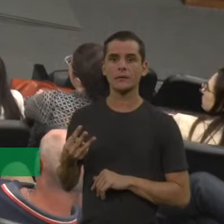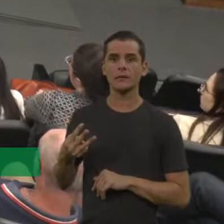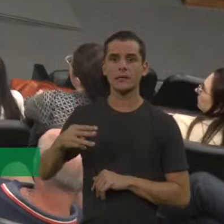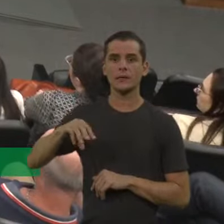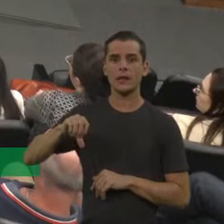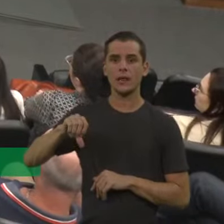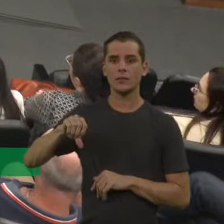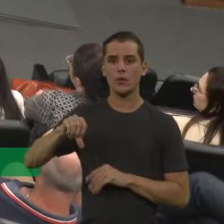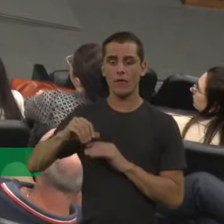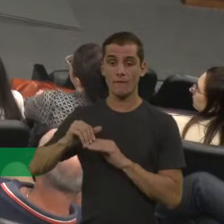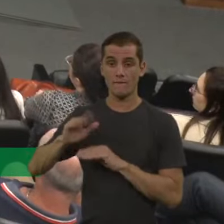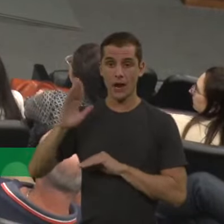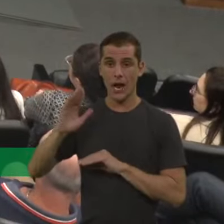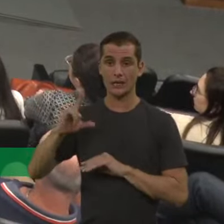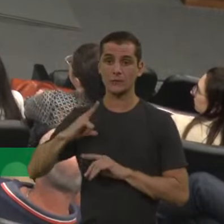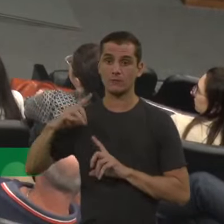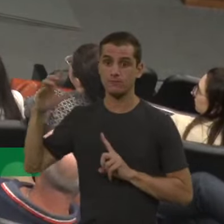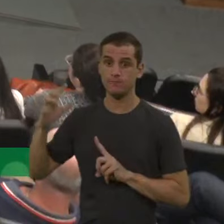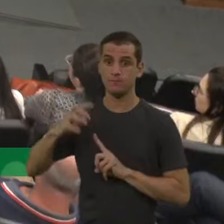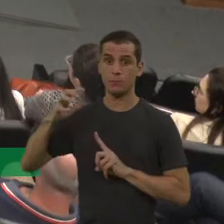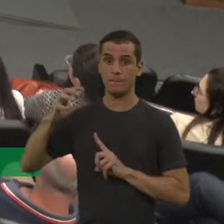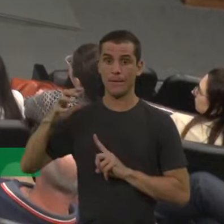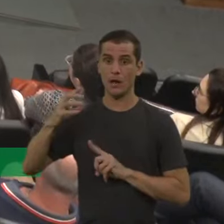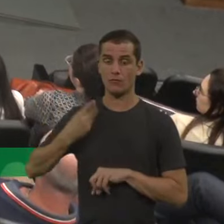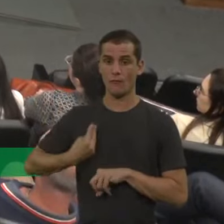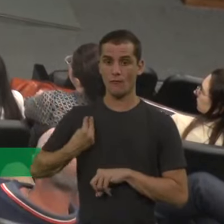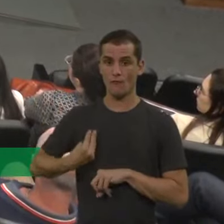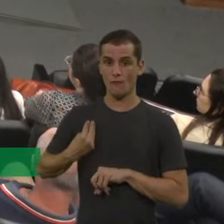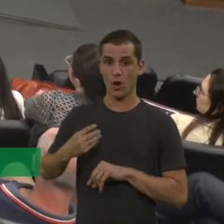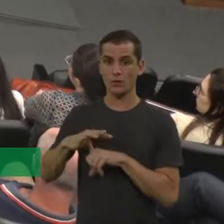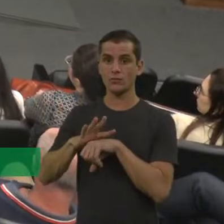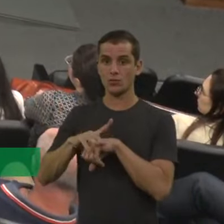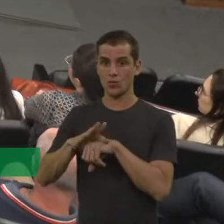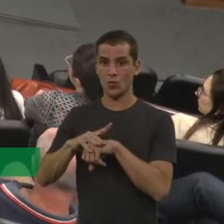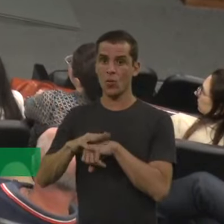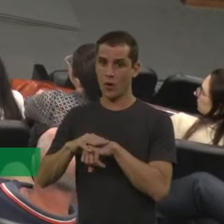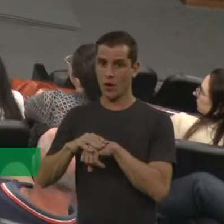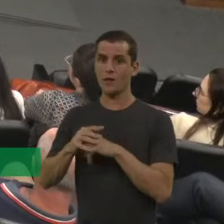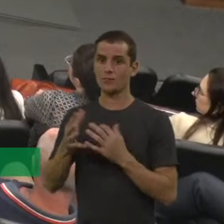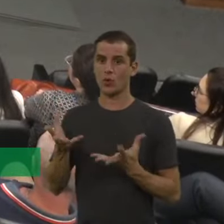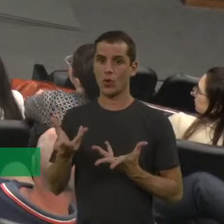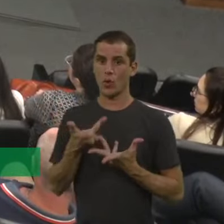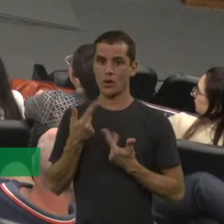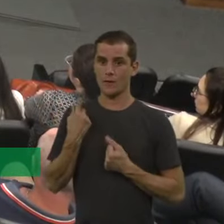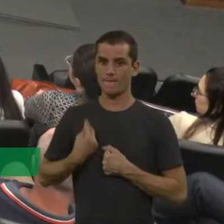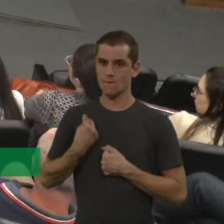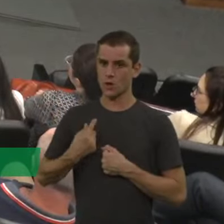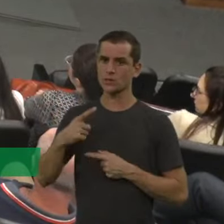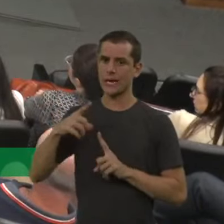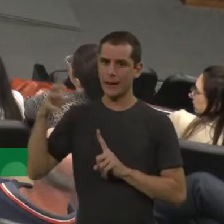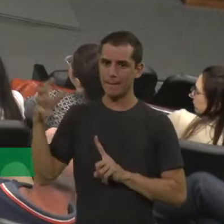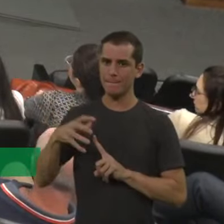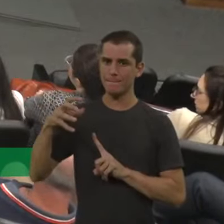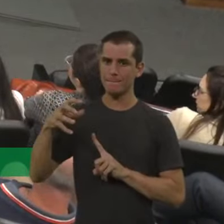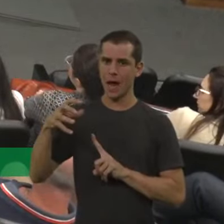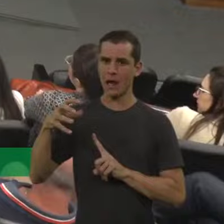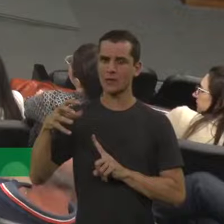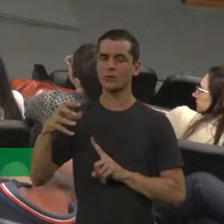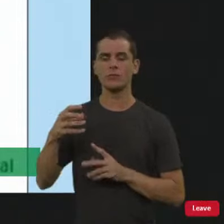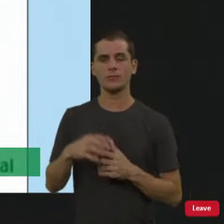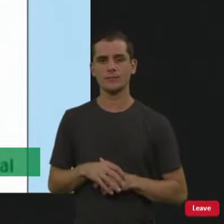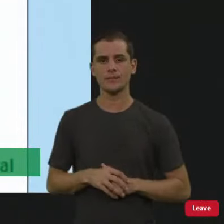impacto, a doença tem um impacto importante na qualidade de vida. E a gente vê aqui, que toda a